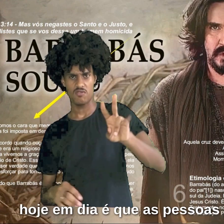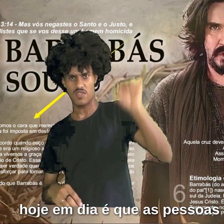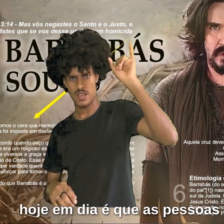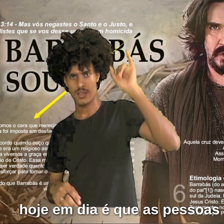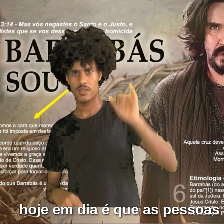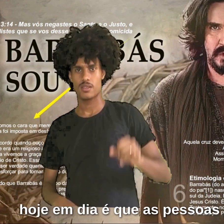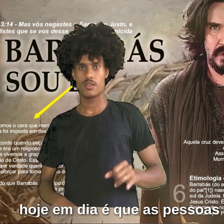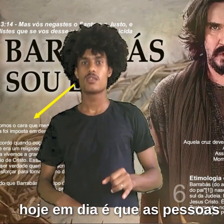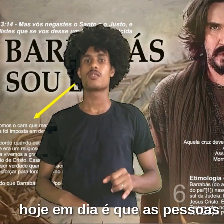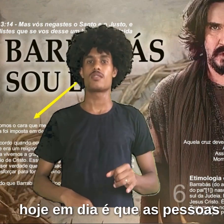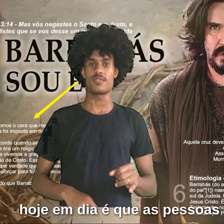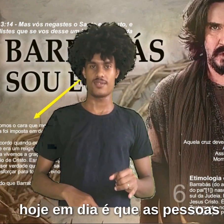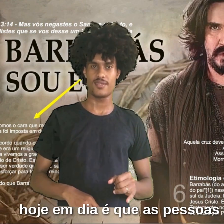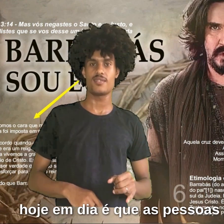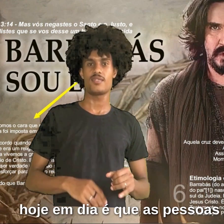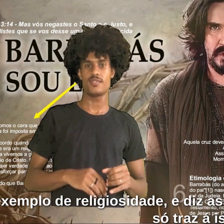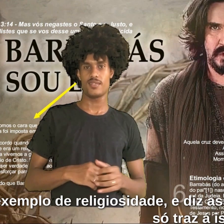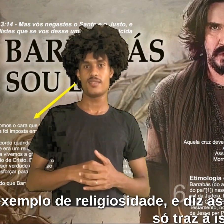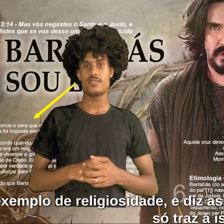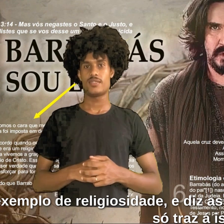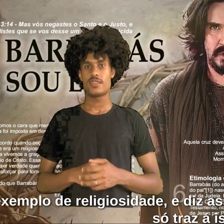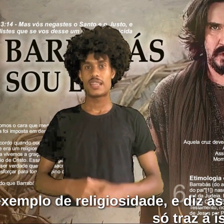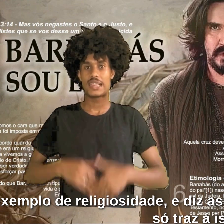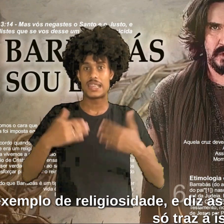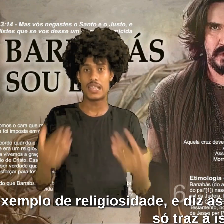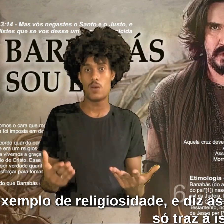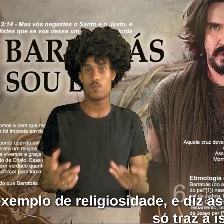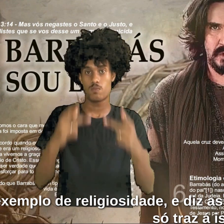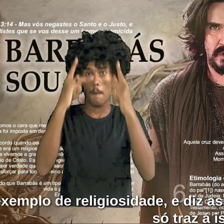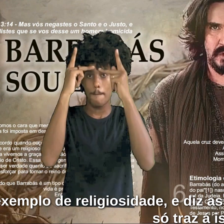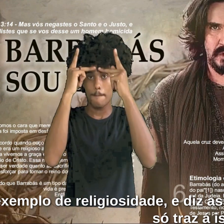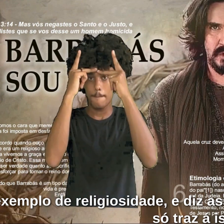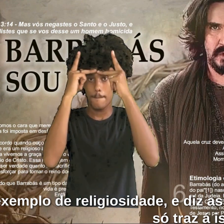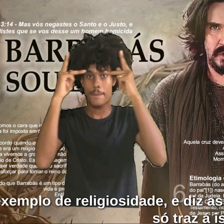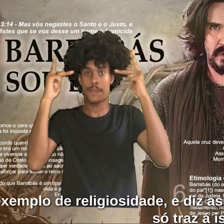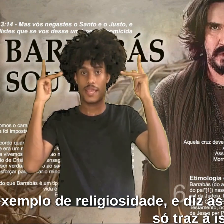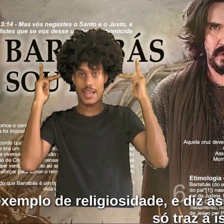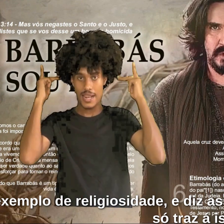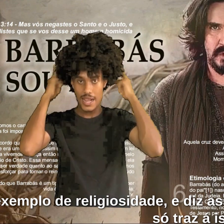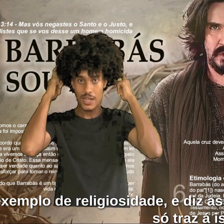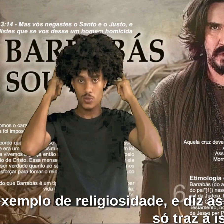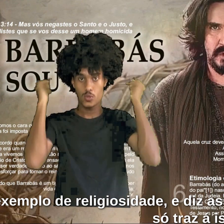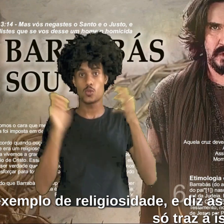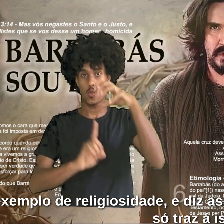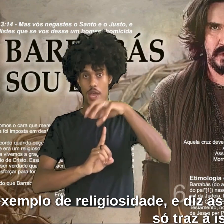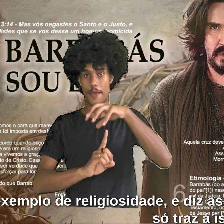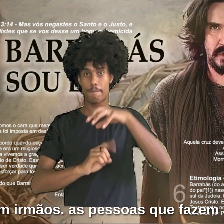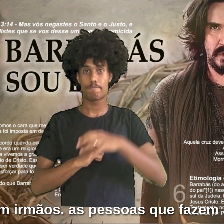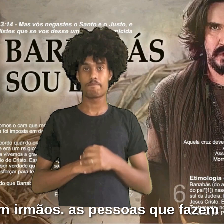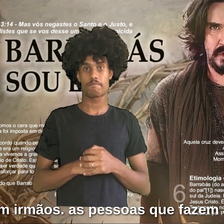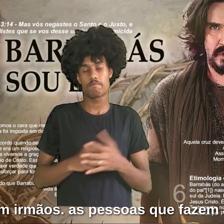que as pessoas pegam Barrabás como vamos dizer assim, um exemplo, né, de religiosidade. Diz assim, tá vendo? A religiosidade só traz a